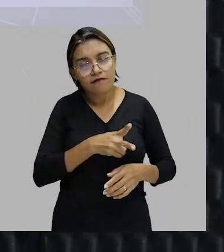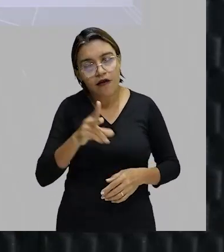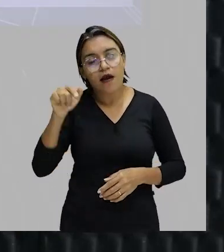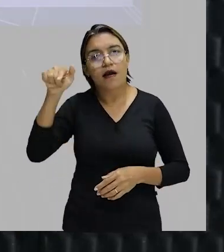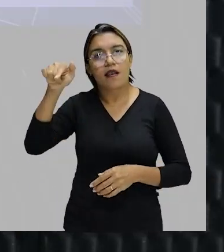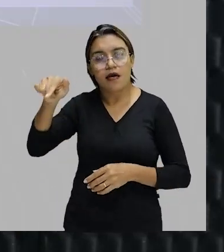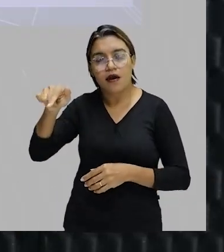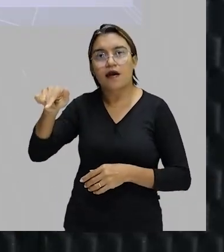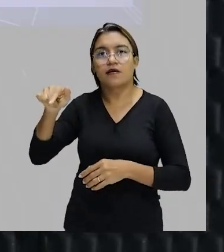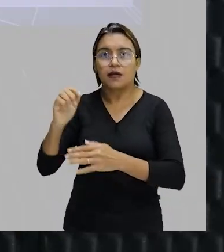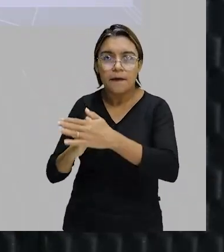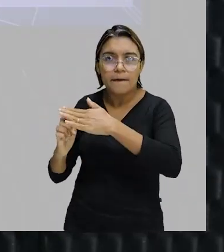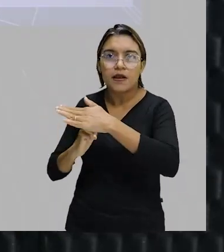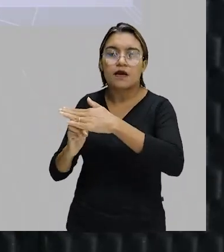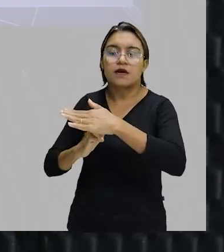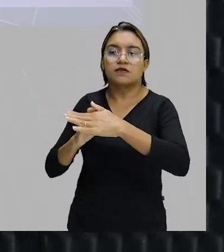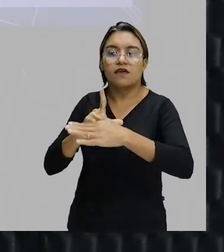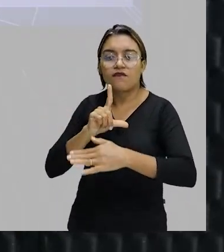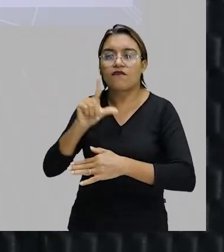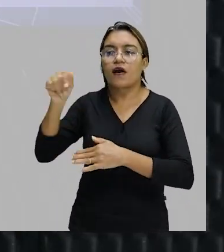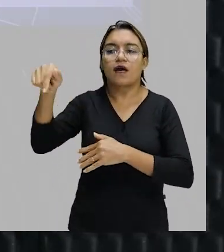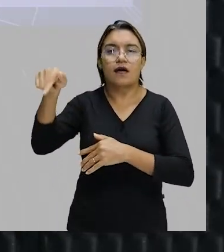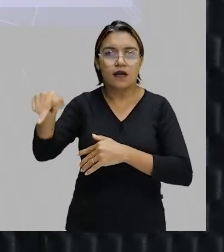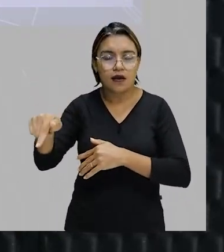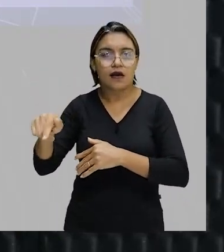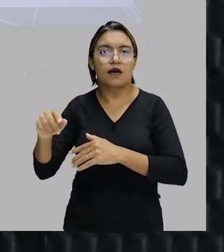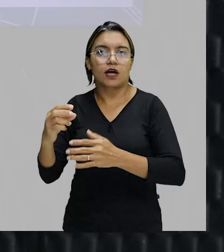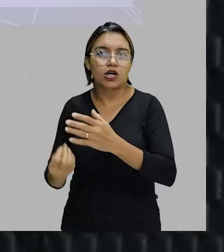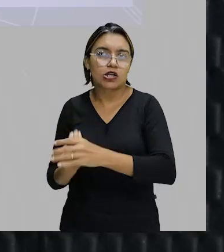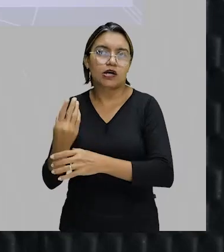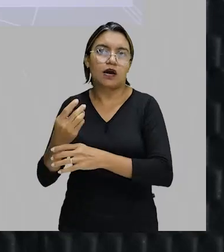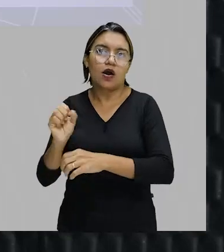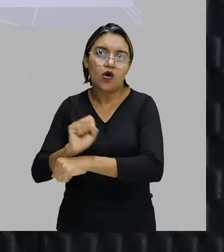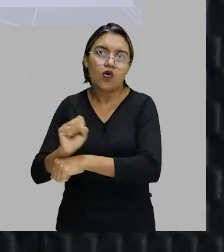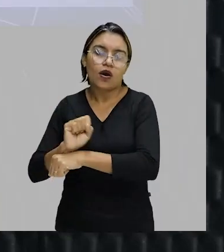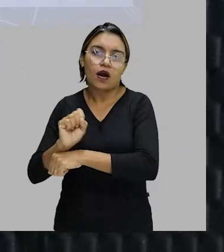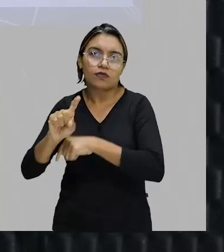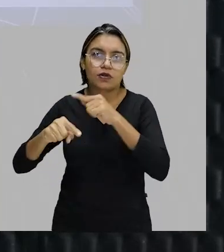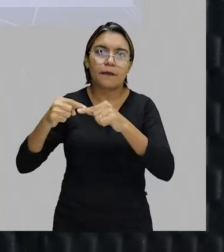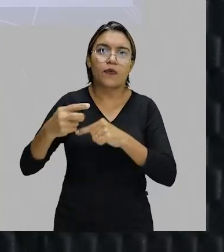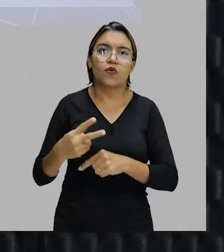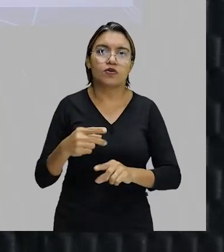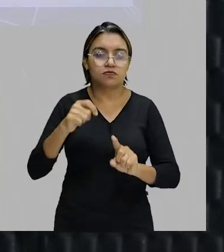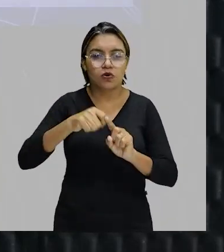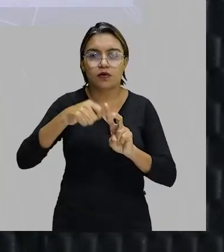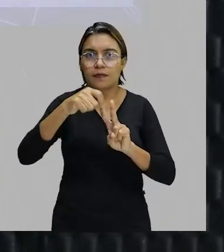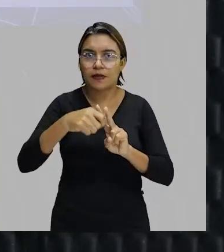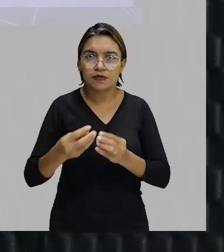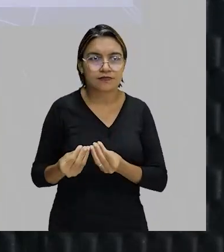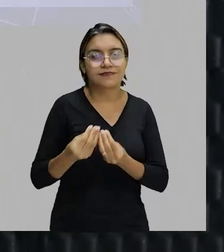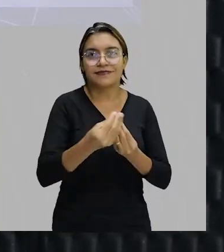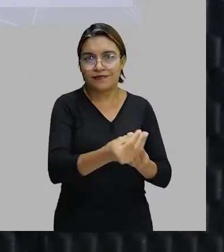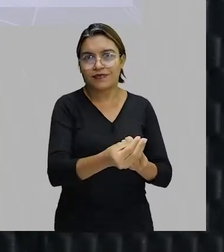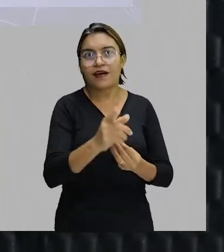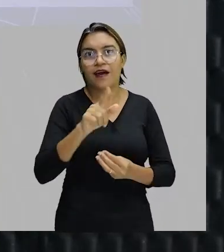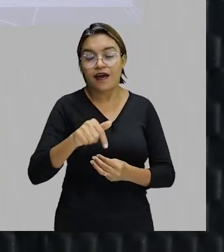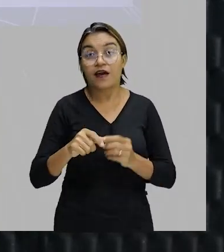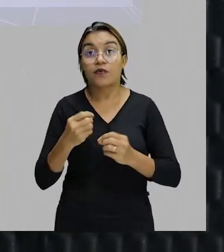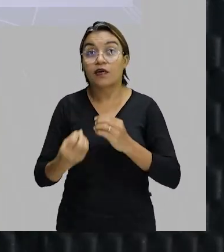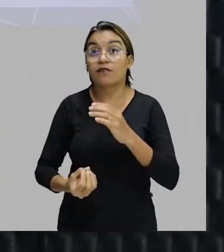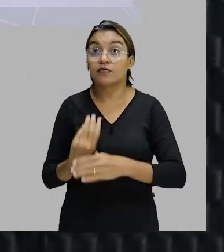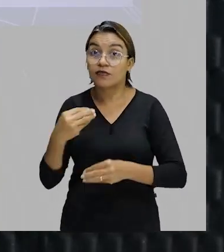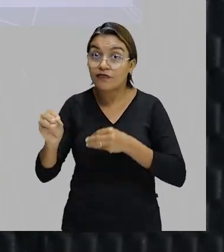o pedido para a empresa vai fazer o carro, daqui a 1 mês, 2 meses a gente te entrega. Beleza? Isso é a chamada